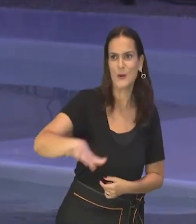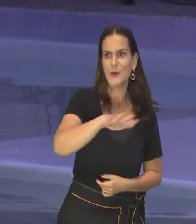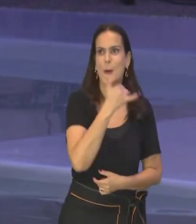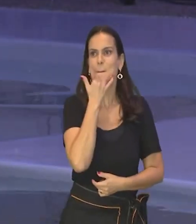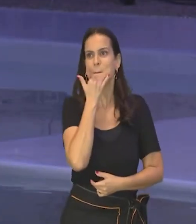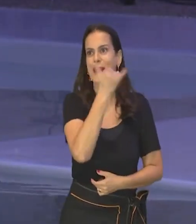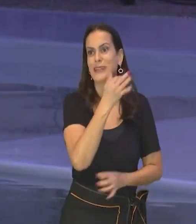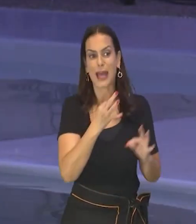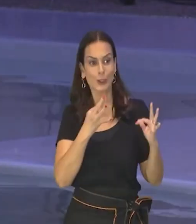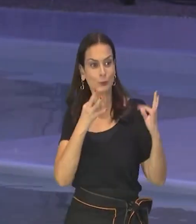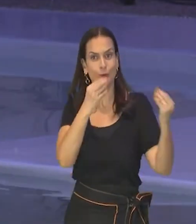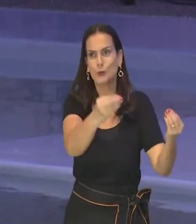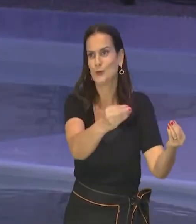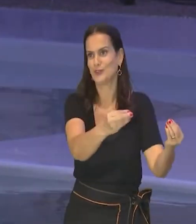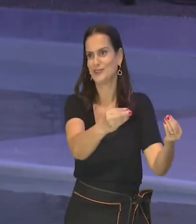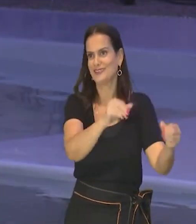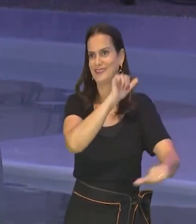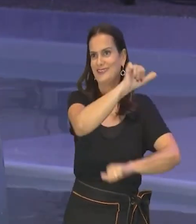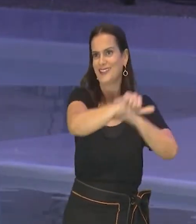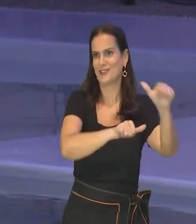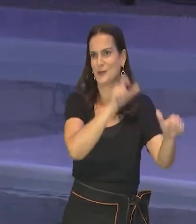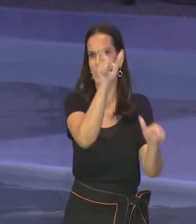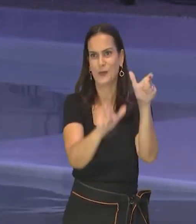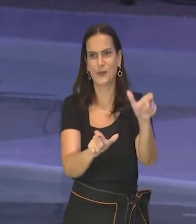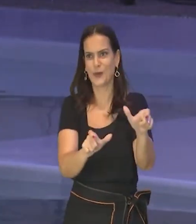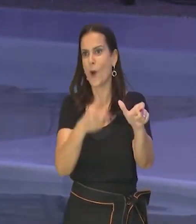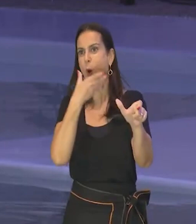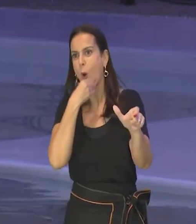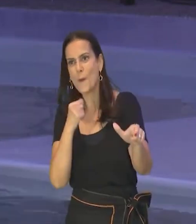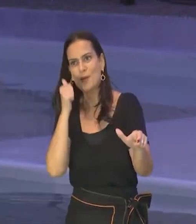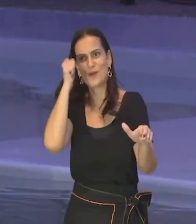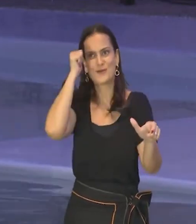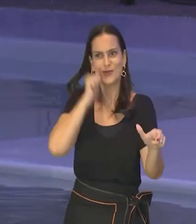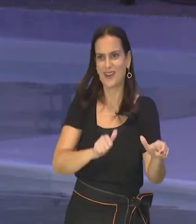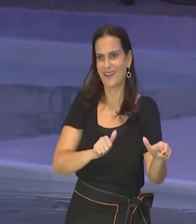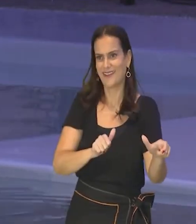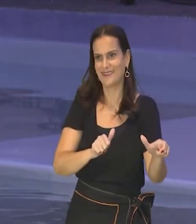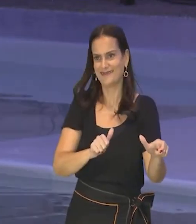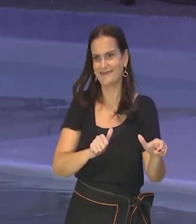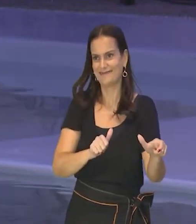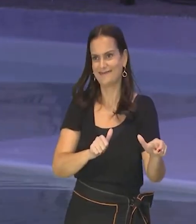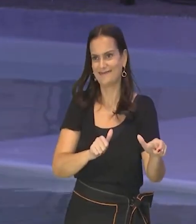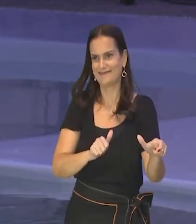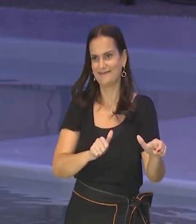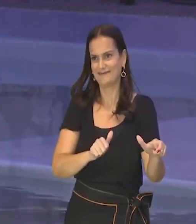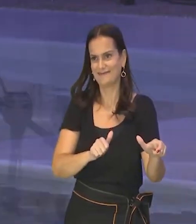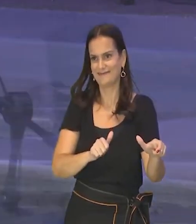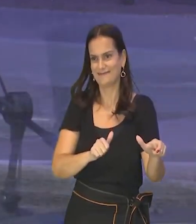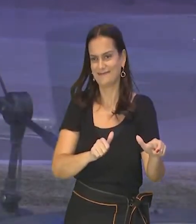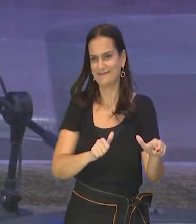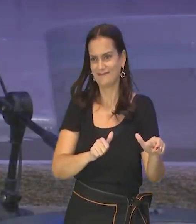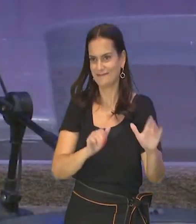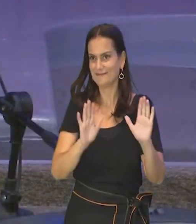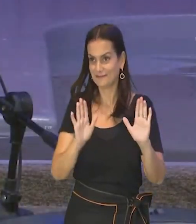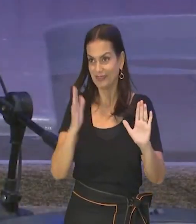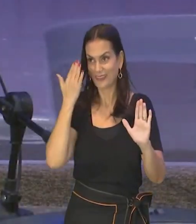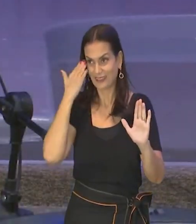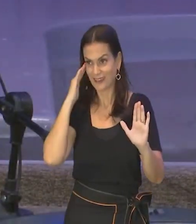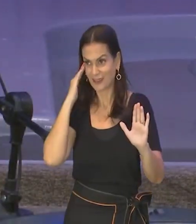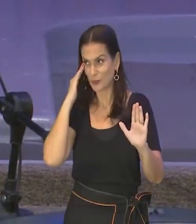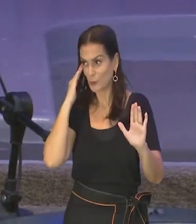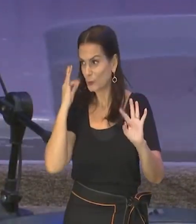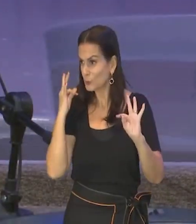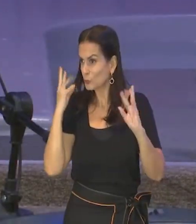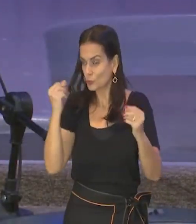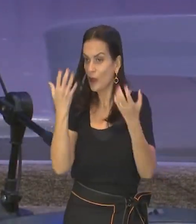perdoar, vem Jesus para transformar, e Ele alcança homens, Ele alcança as mulheres, e